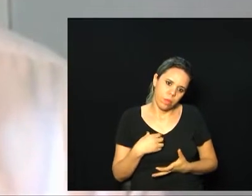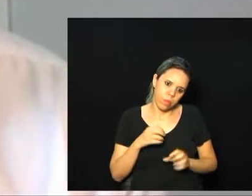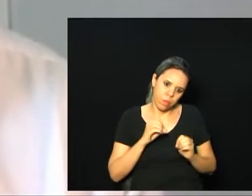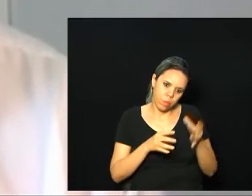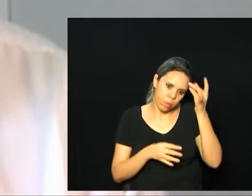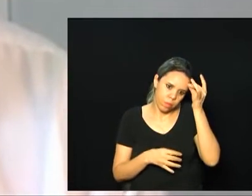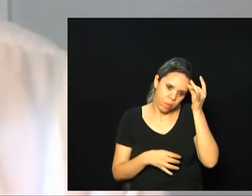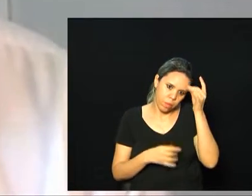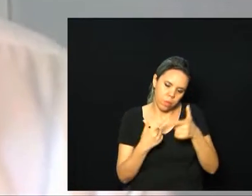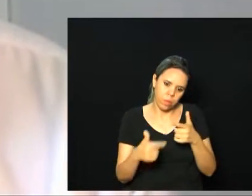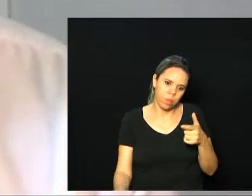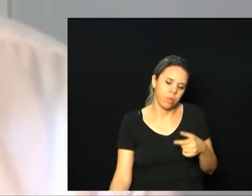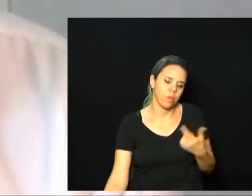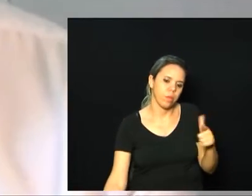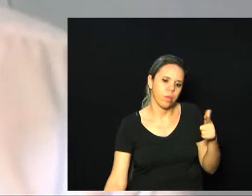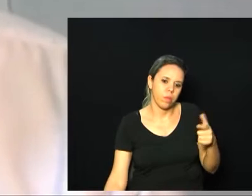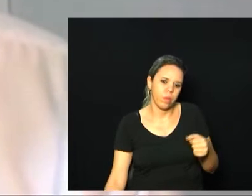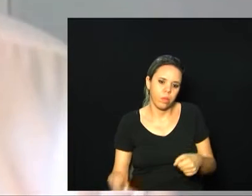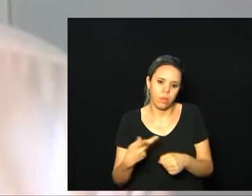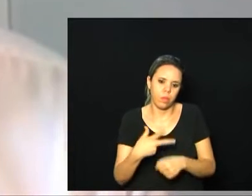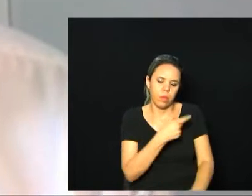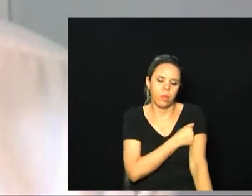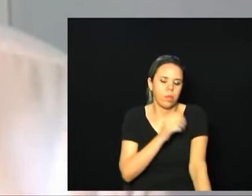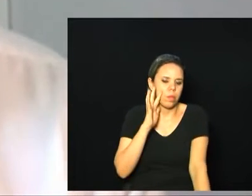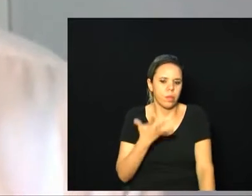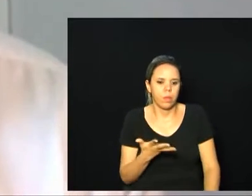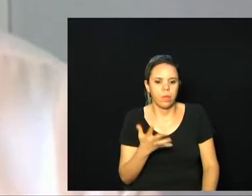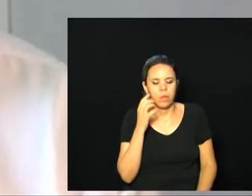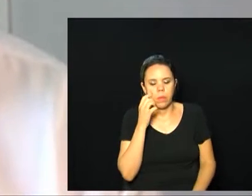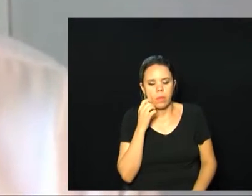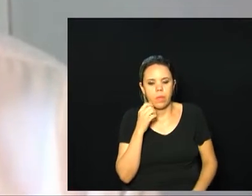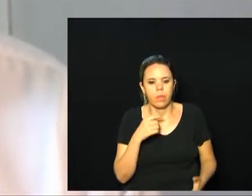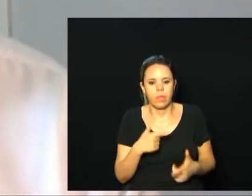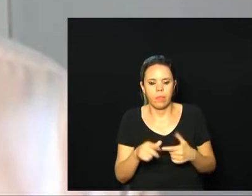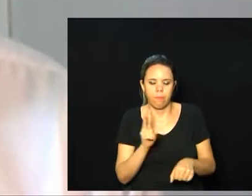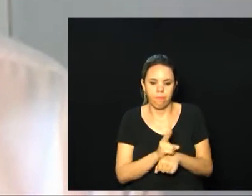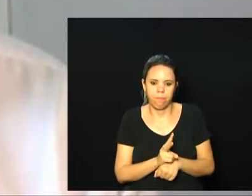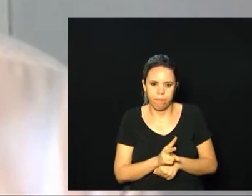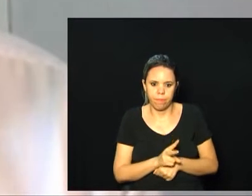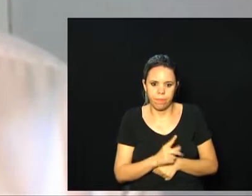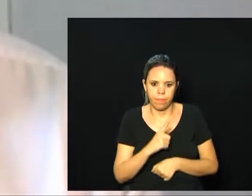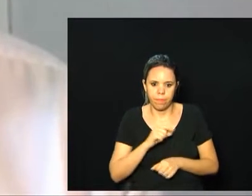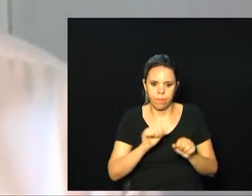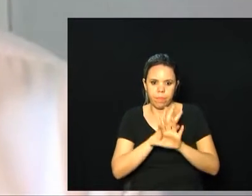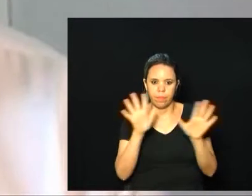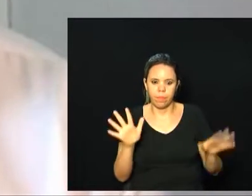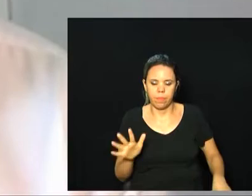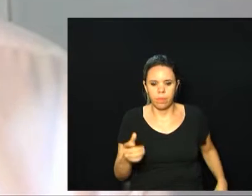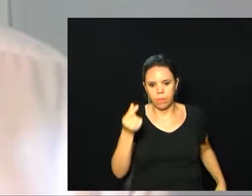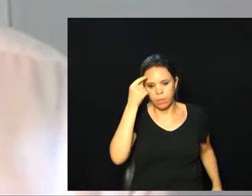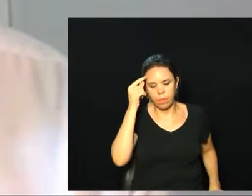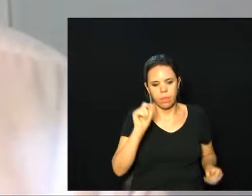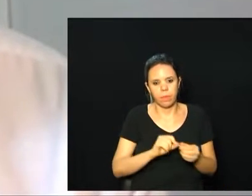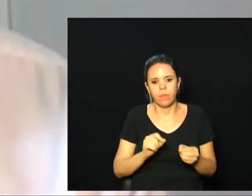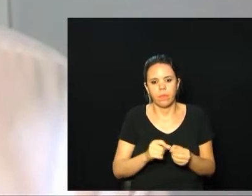que tem é que não tem produto e não tem vacina que resolva. O que vai resolver realmente te proteger é você ter claramente a noção do que você